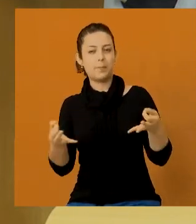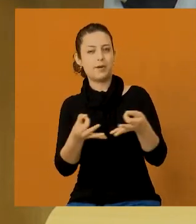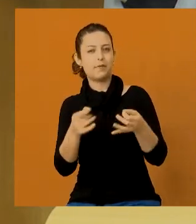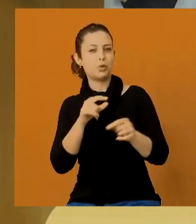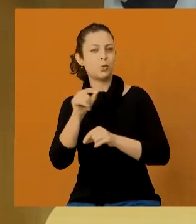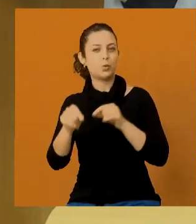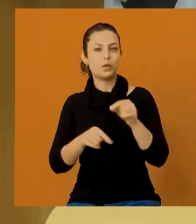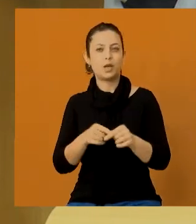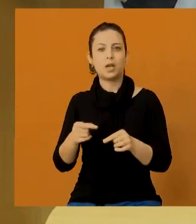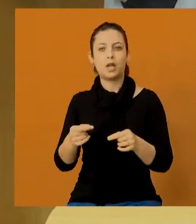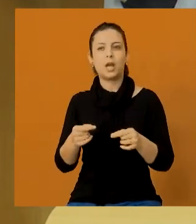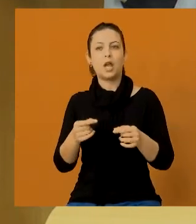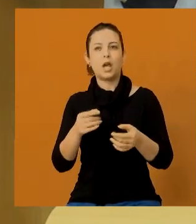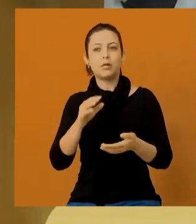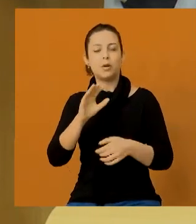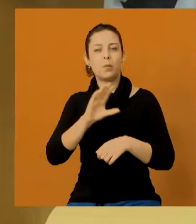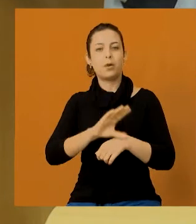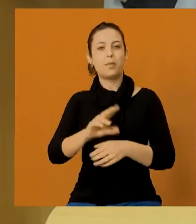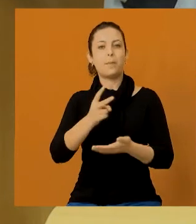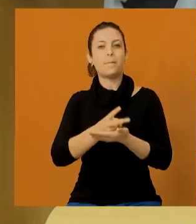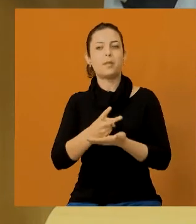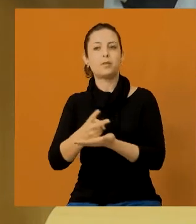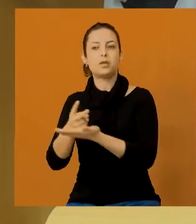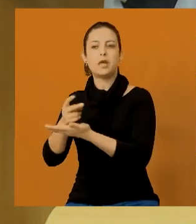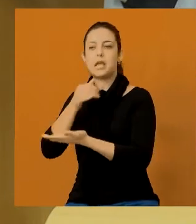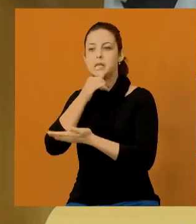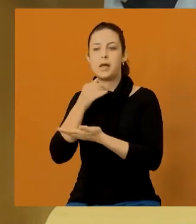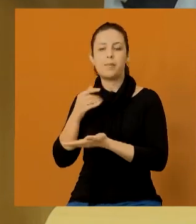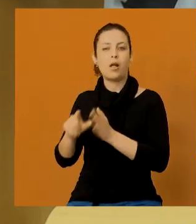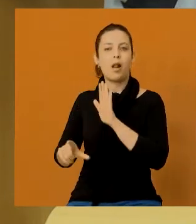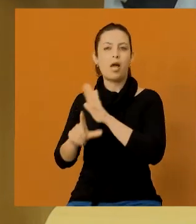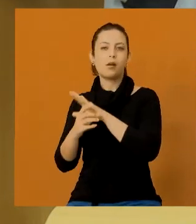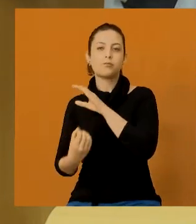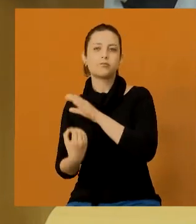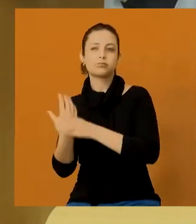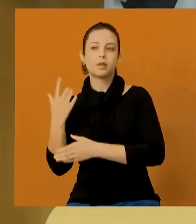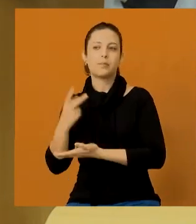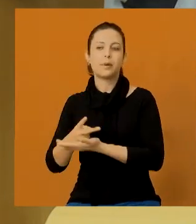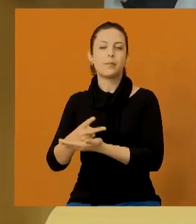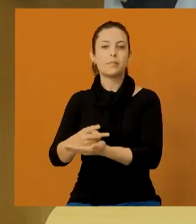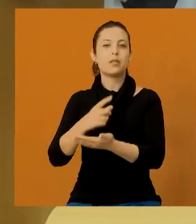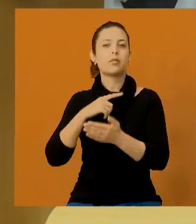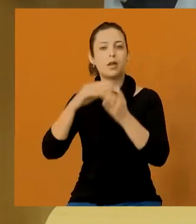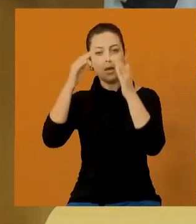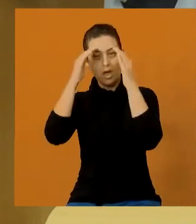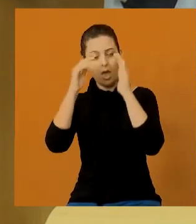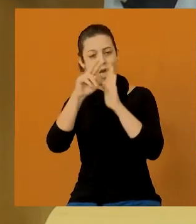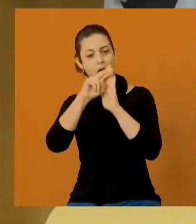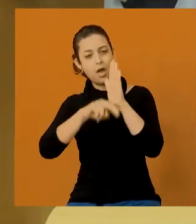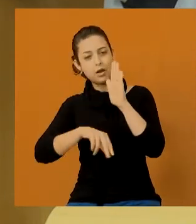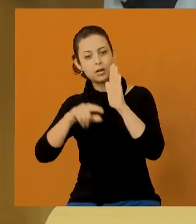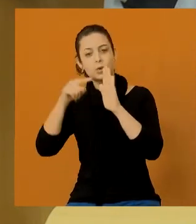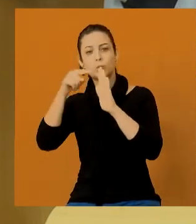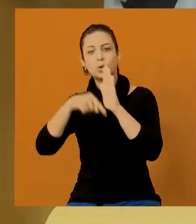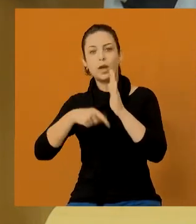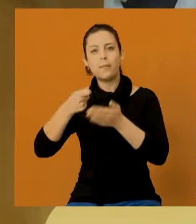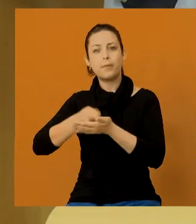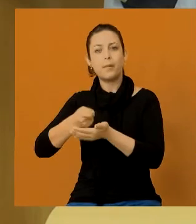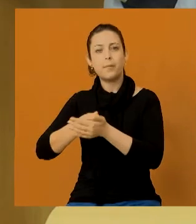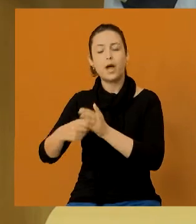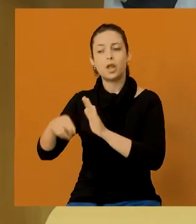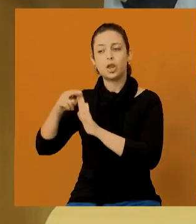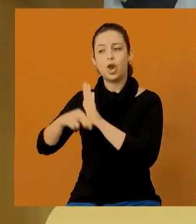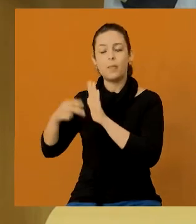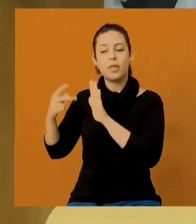aquele que nasce e se forma sobre a égide de uma determinada lei, tendo todos os requisitos necessários exigidos pela norma